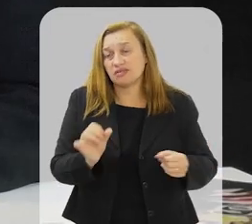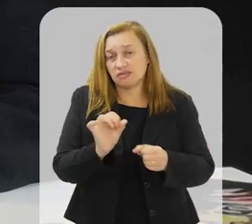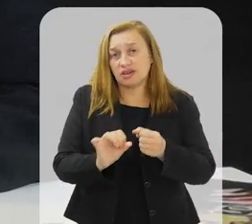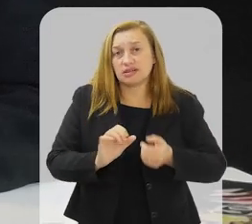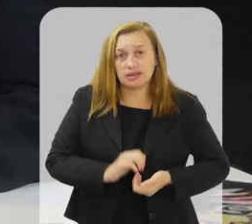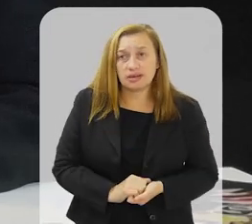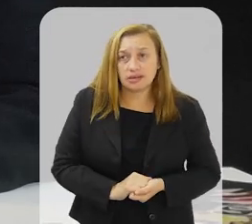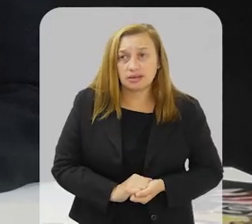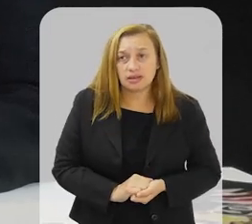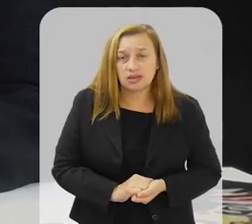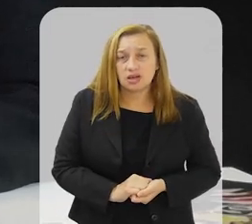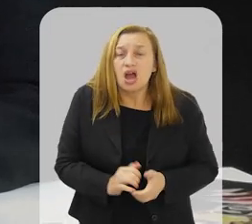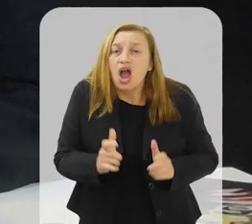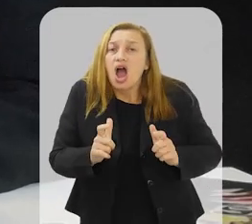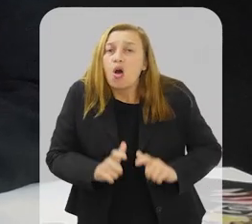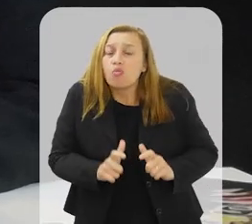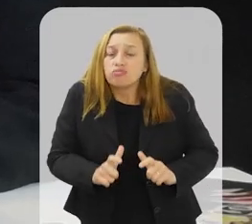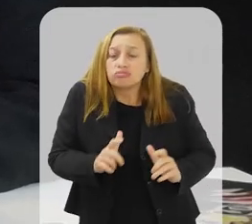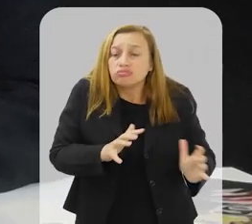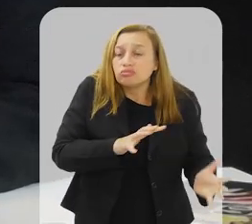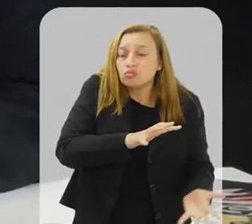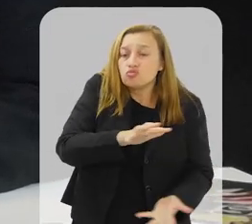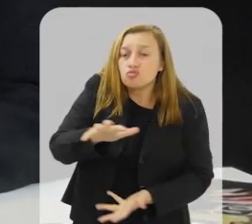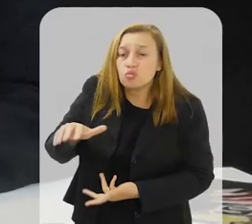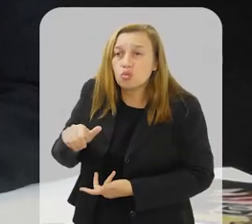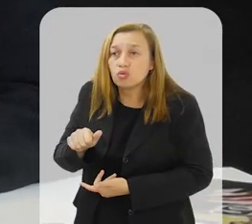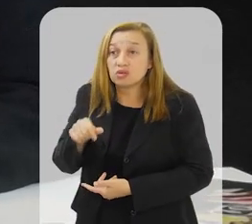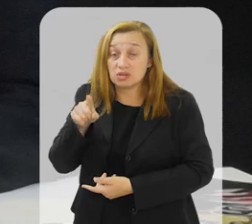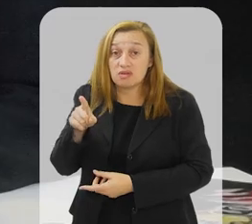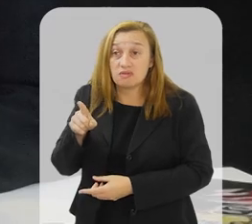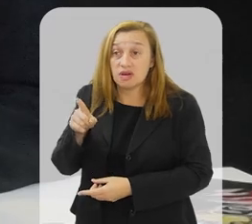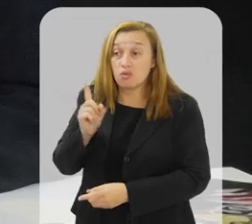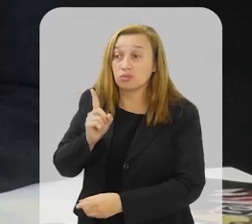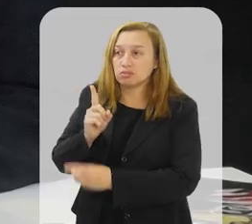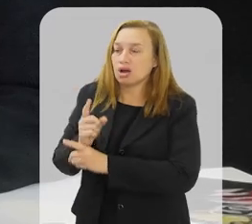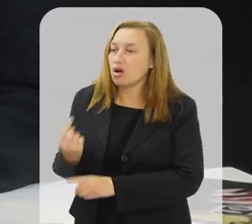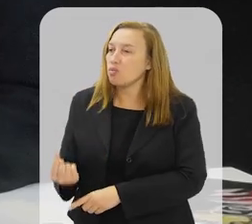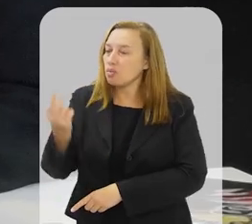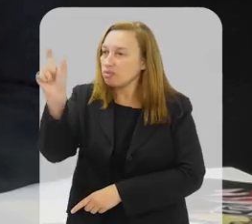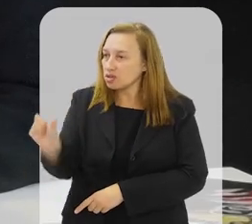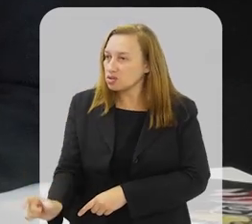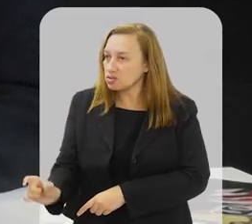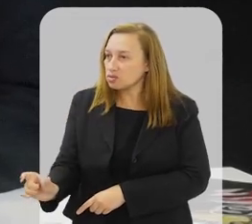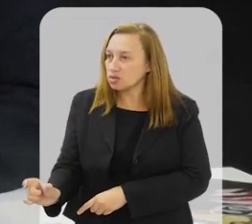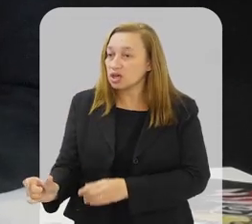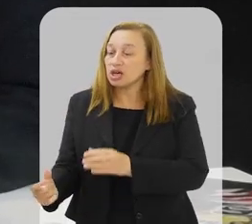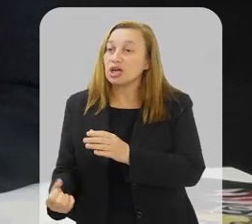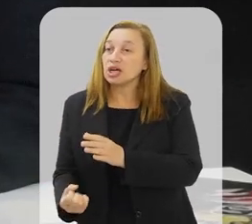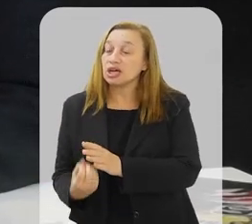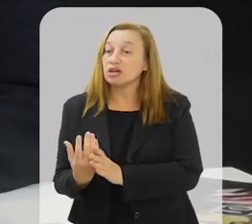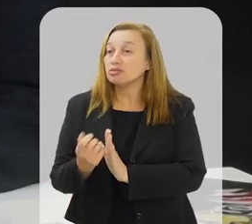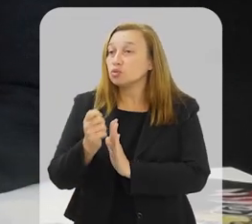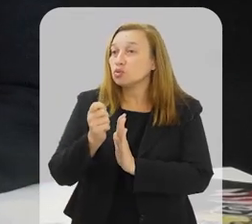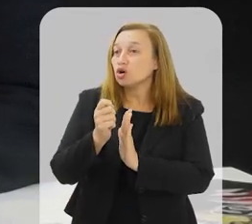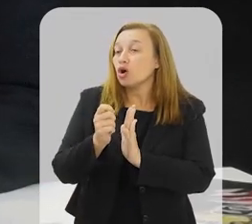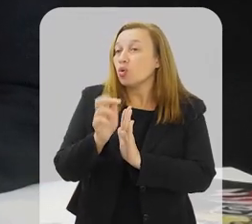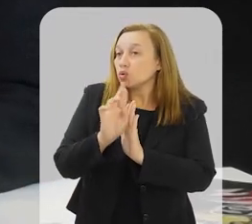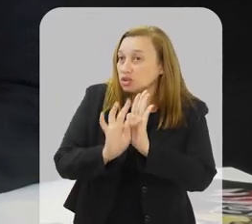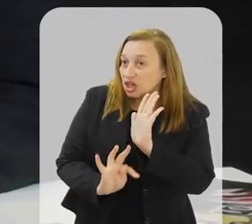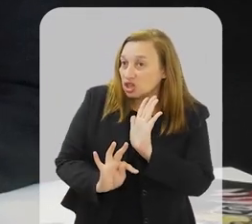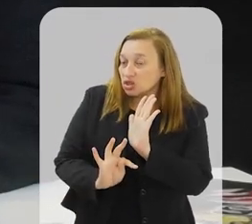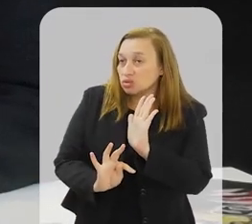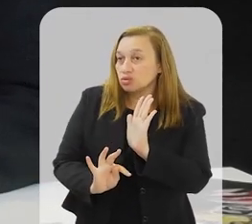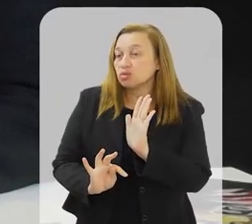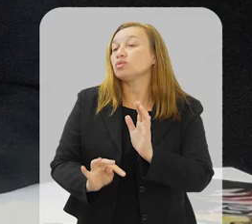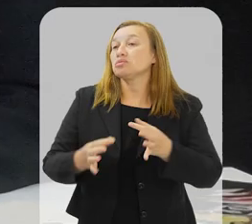por exemplo carnavalis aonde no mundo você vai ter um cara que faz o texto faz o f urino